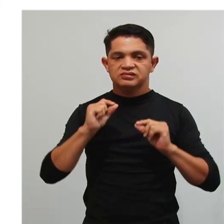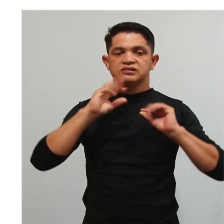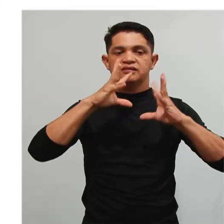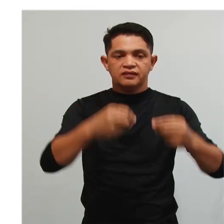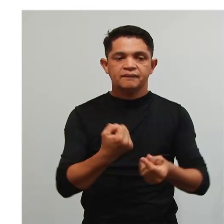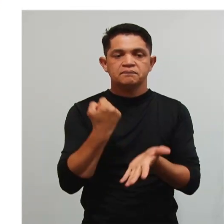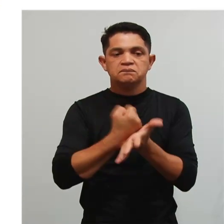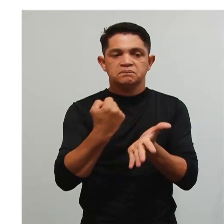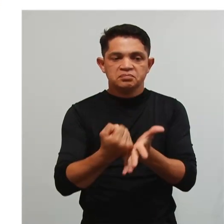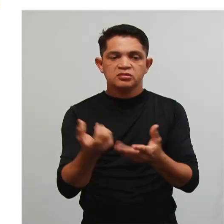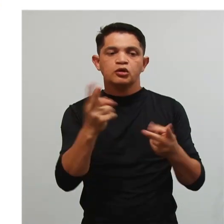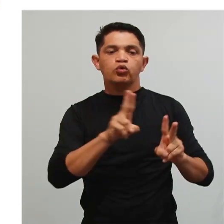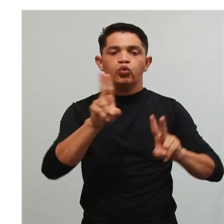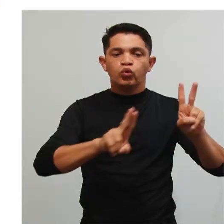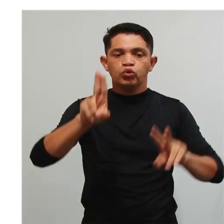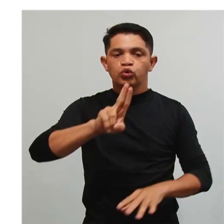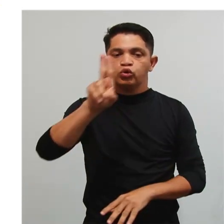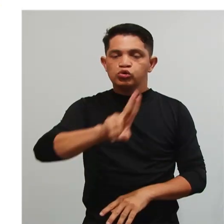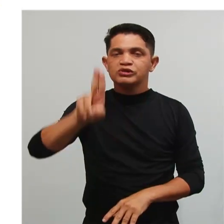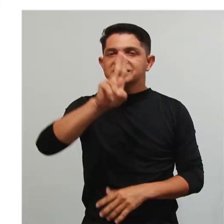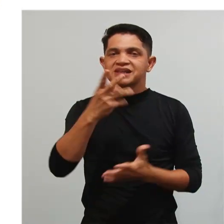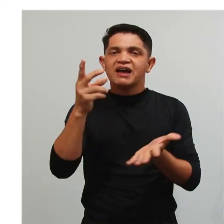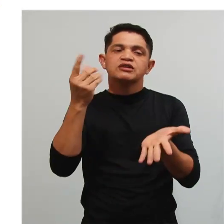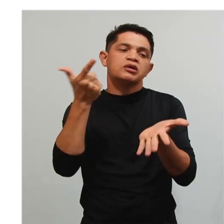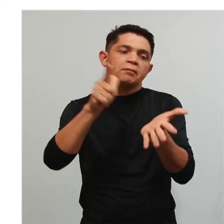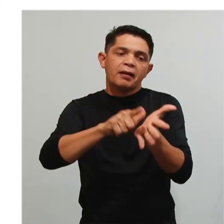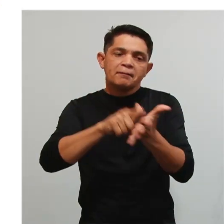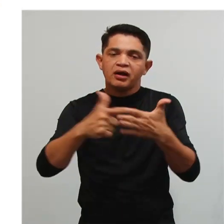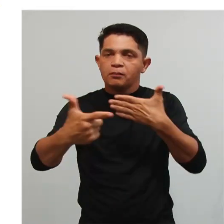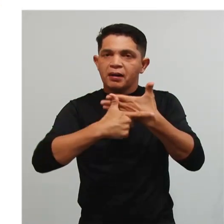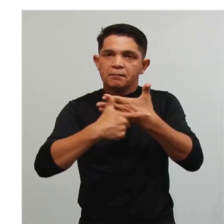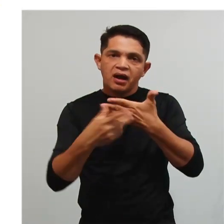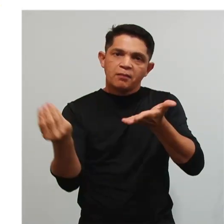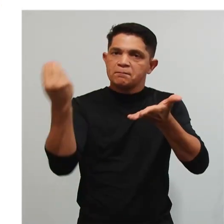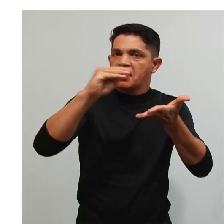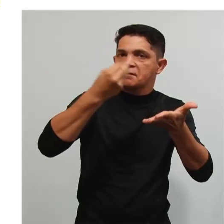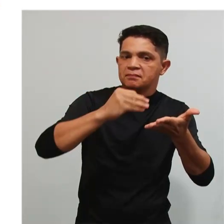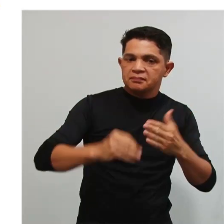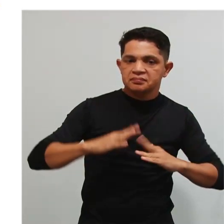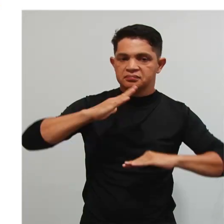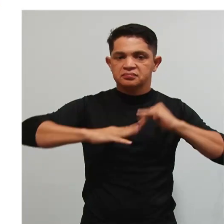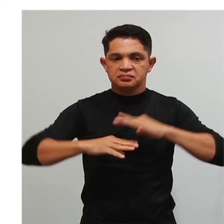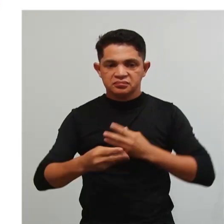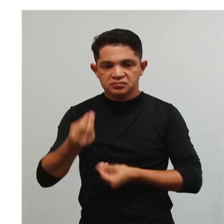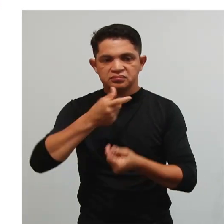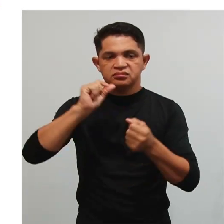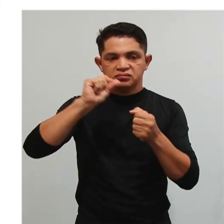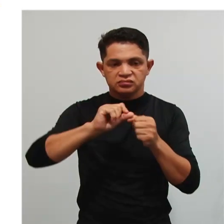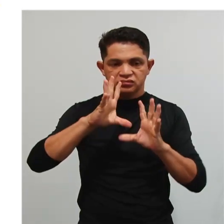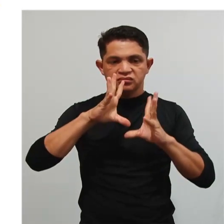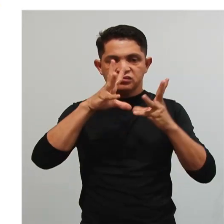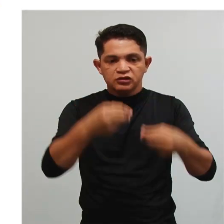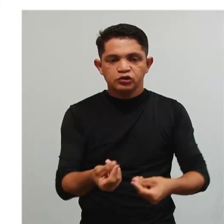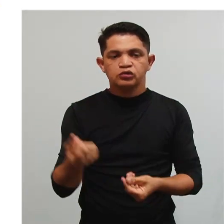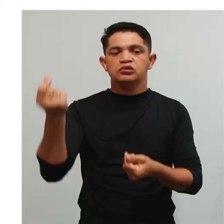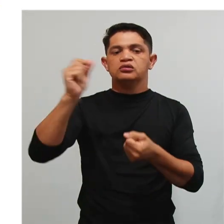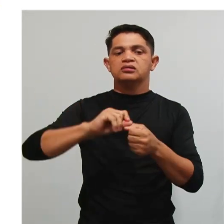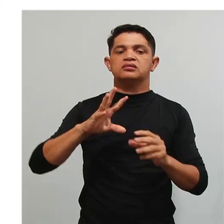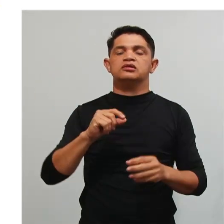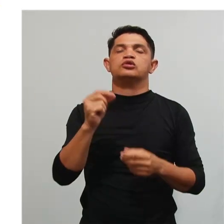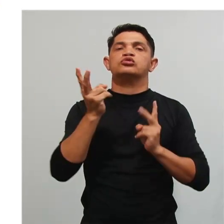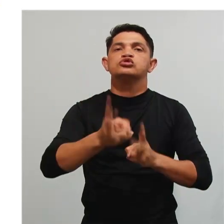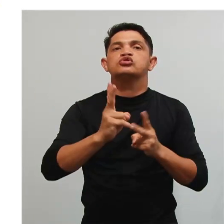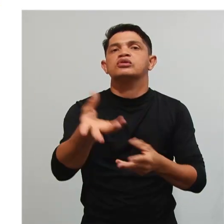computador, usava-se o livro ata, né? Era um livro preto, grande, estilo brochura, onde essas